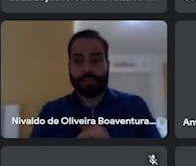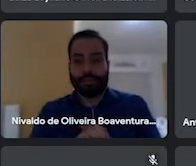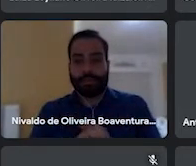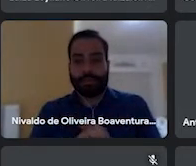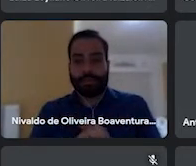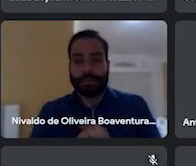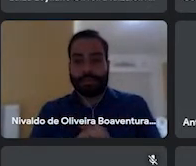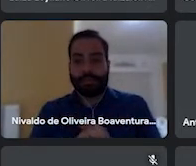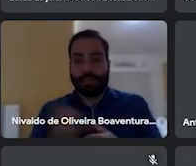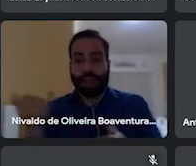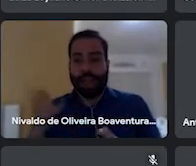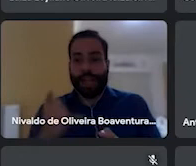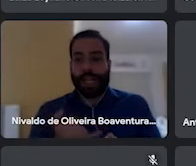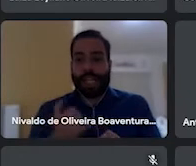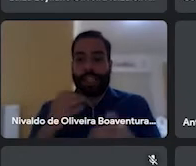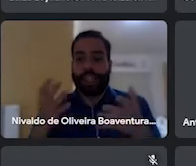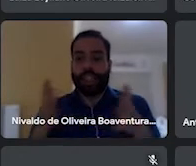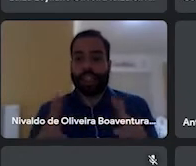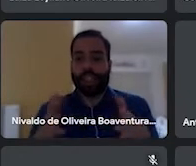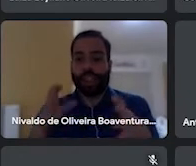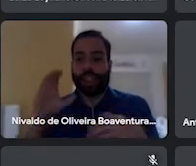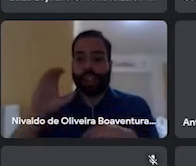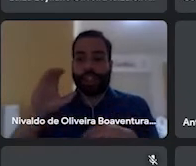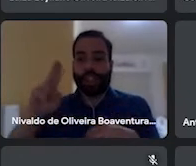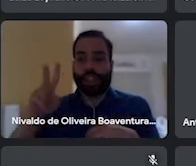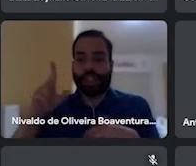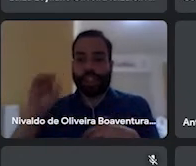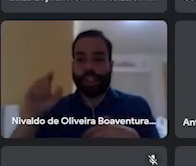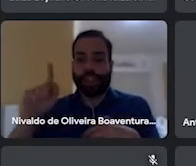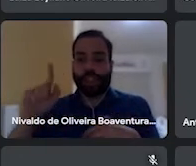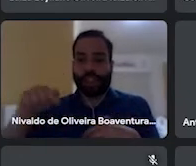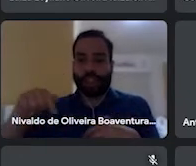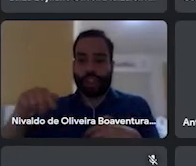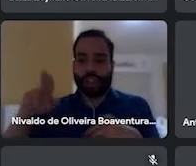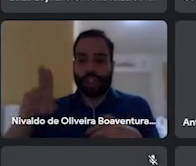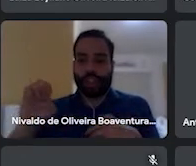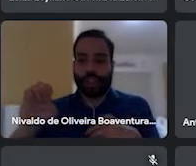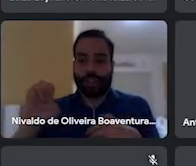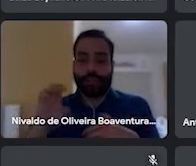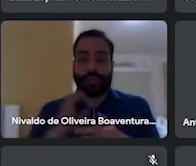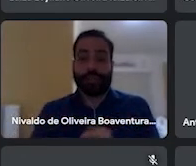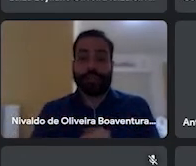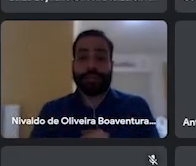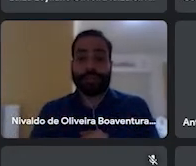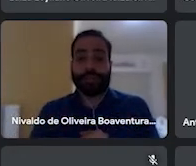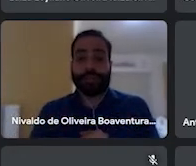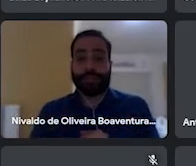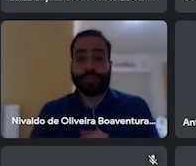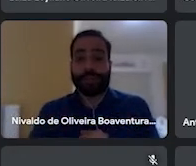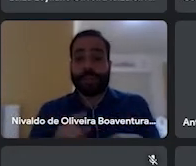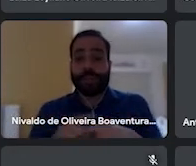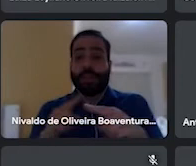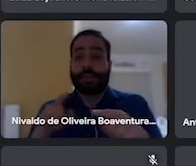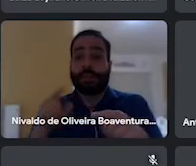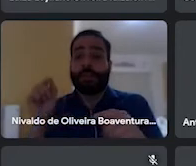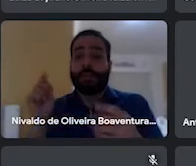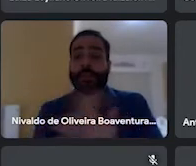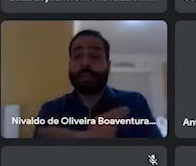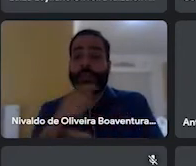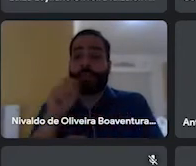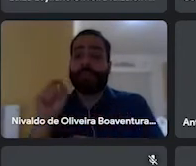choque elétrico. A gente vai ver lá na frente. Só, pessoal, o que acontece? Ah,